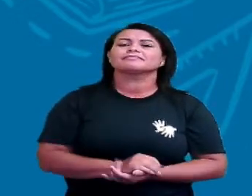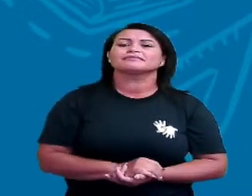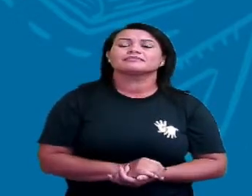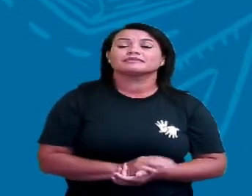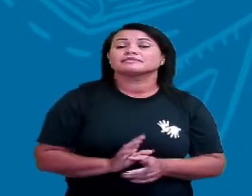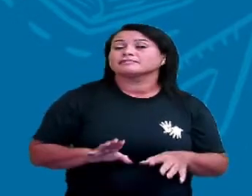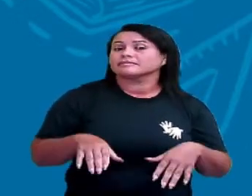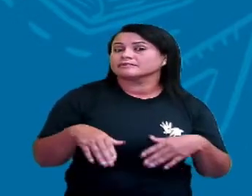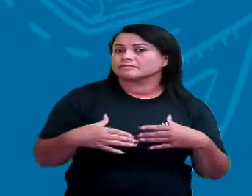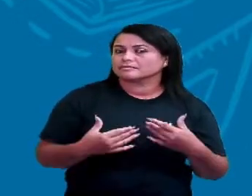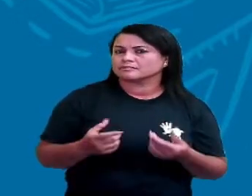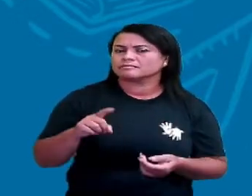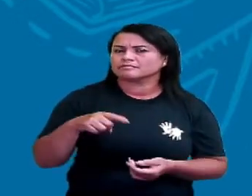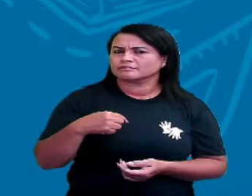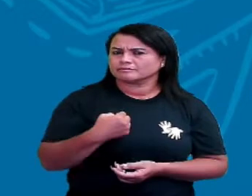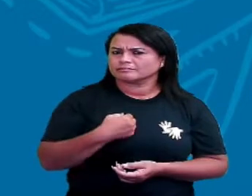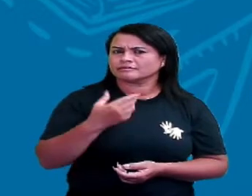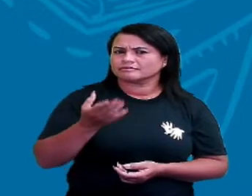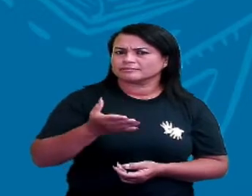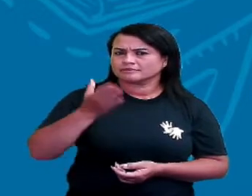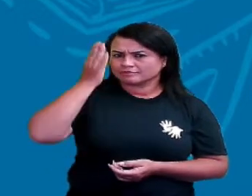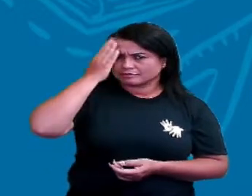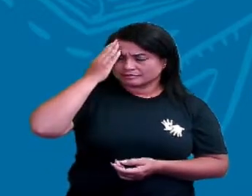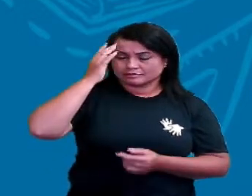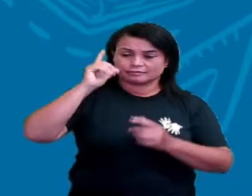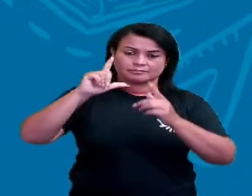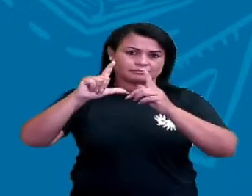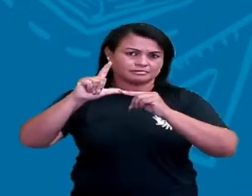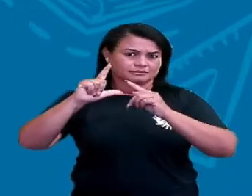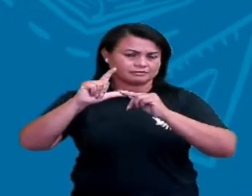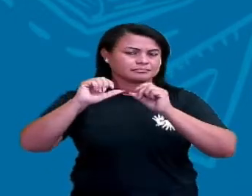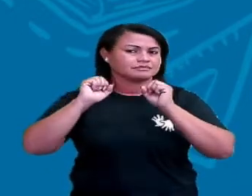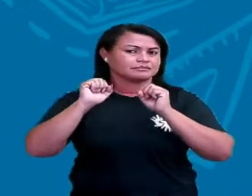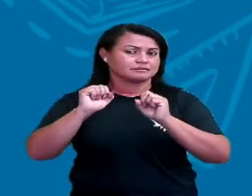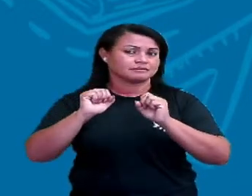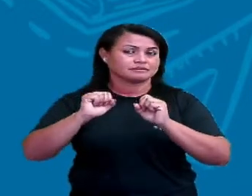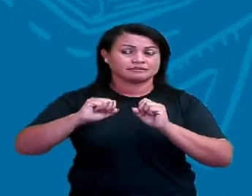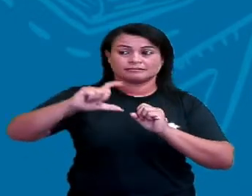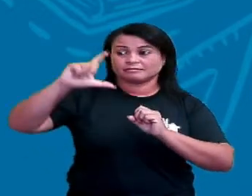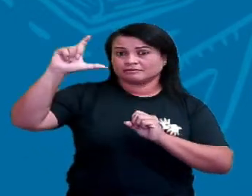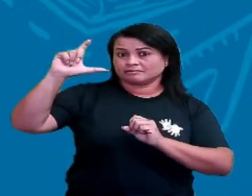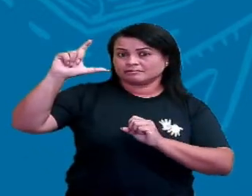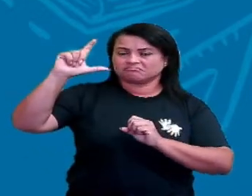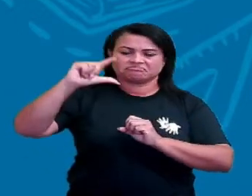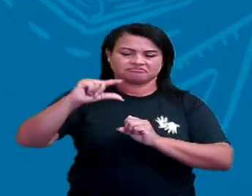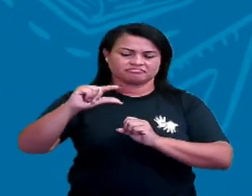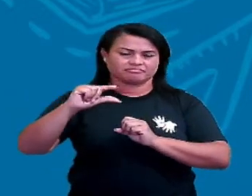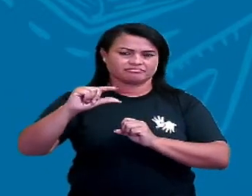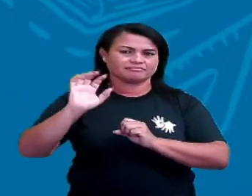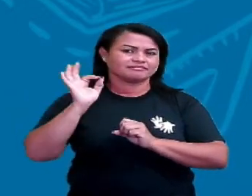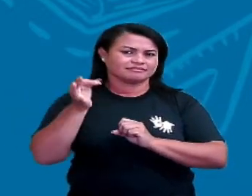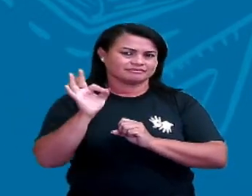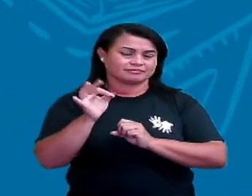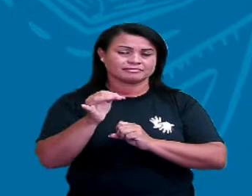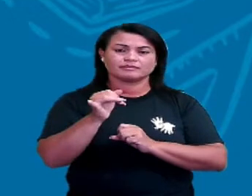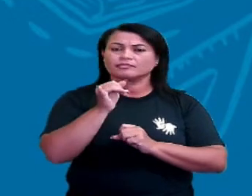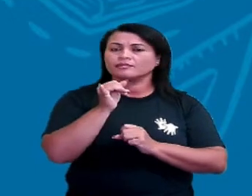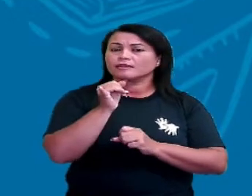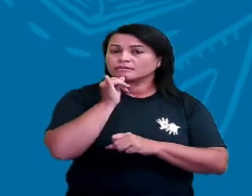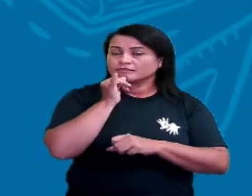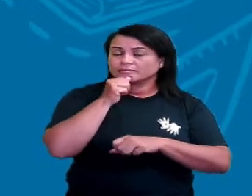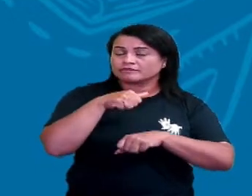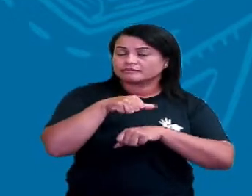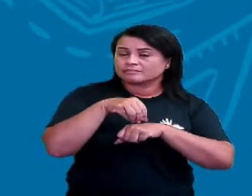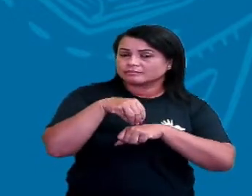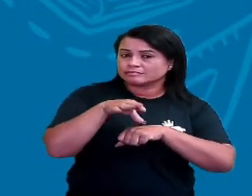minúsculo. Então, a gente já sabe que as letras podem aparecer no formato maiúsculo ou minúsculo. Vou dar mais uma